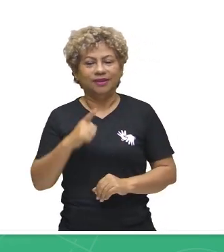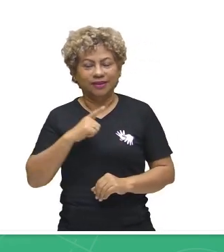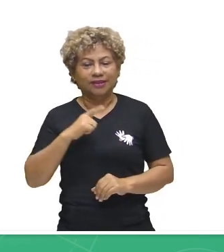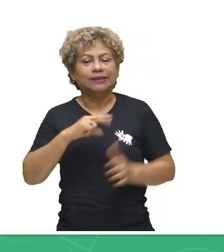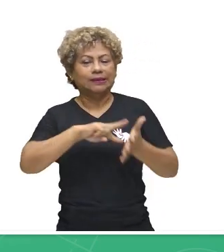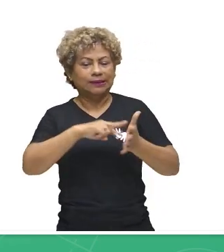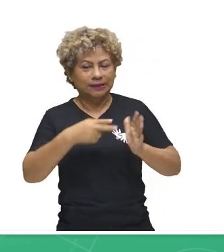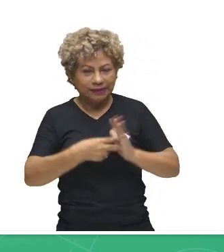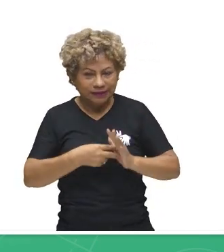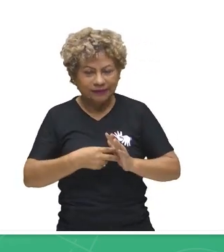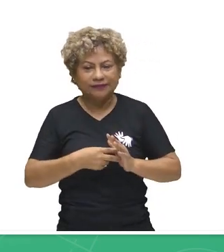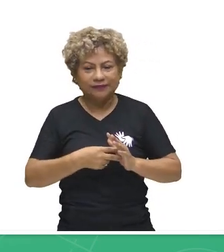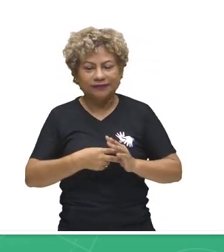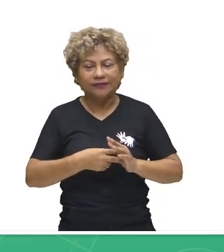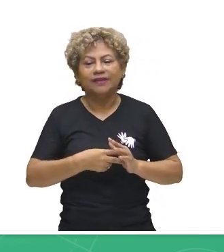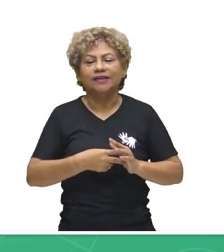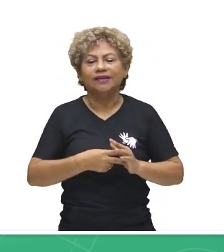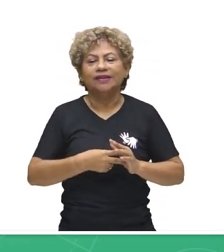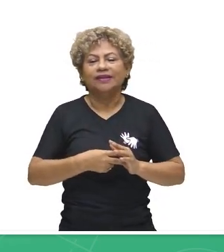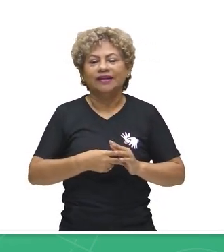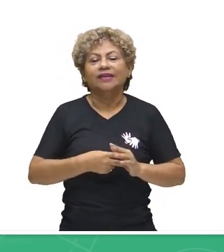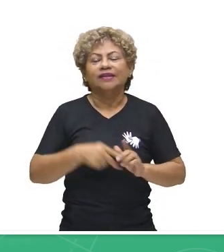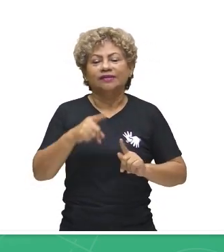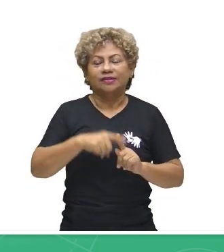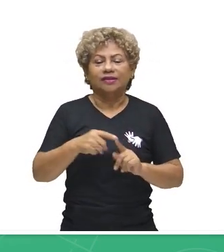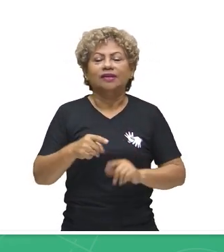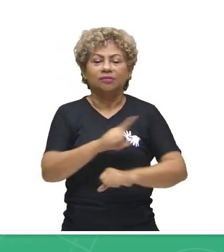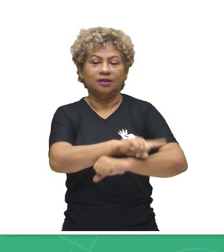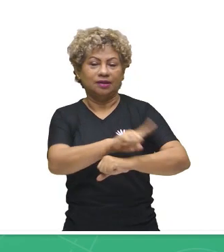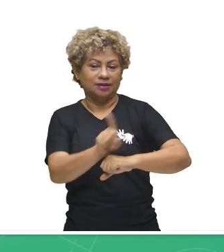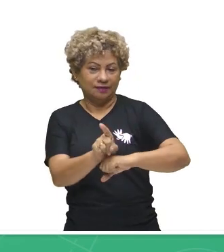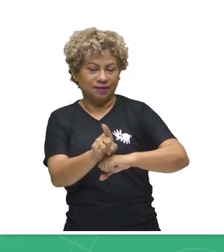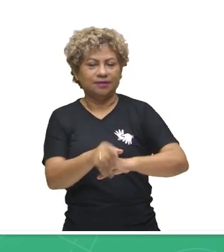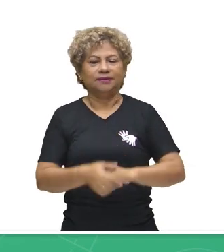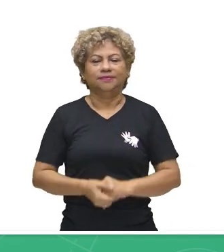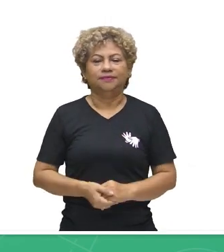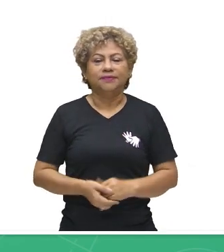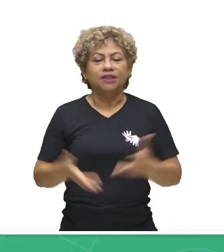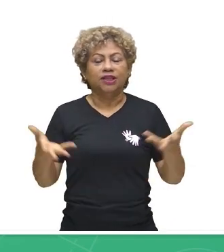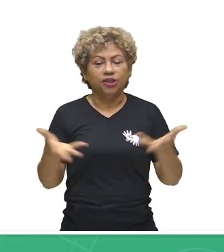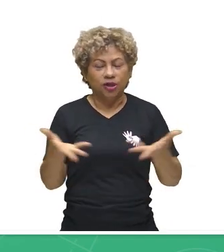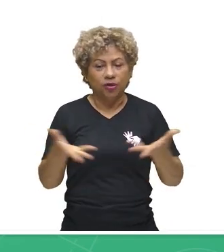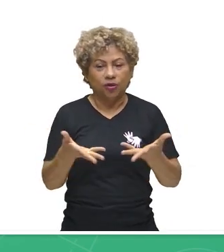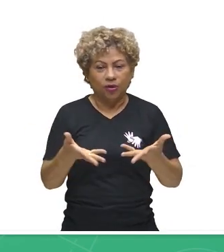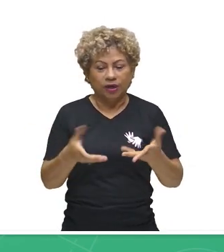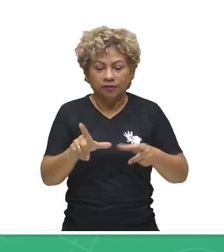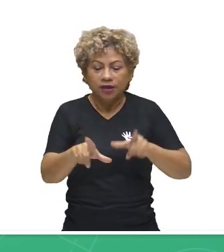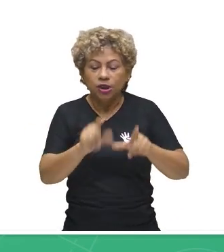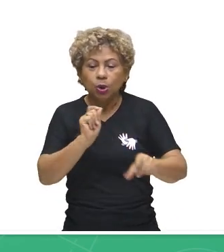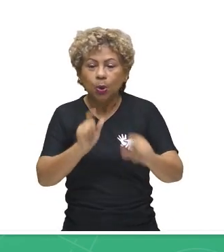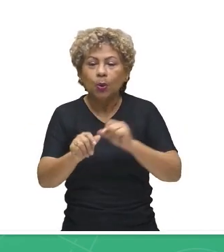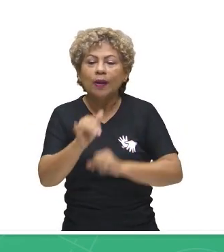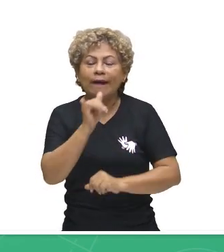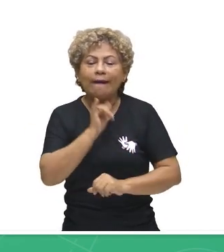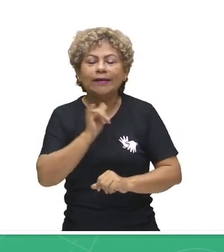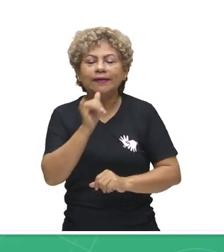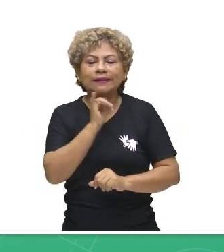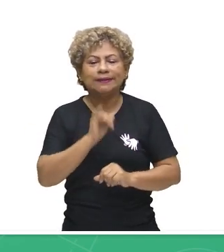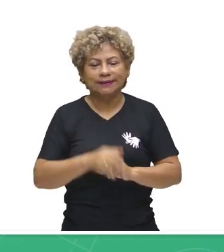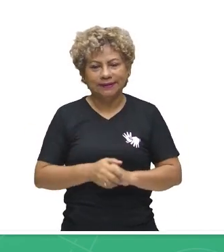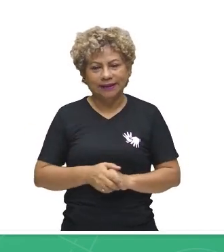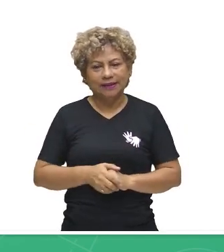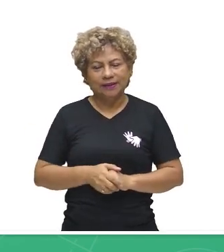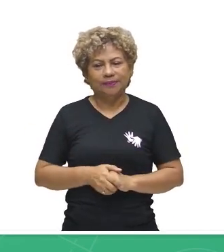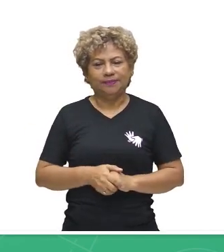do tempo vezes a velocidade. Muito bem. E agora nós vamos escolher um exemplo que envolve muito bem o